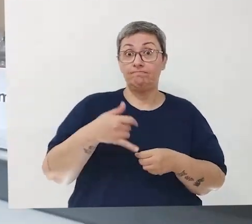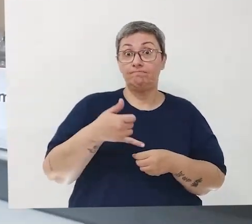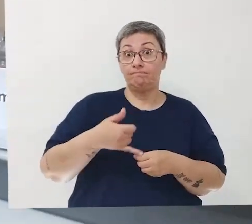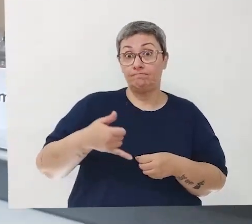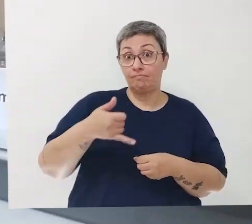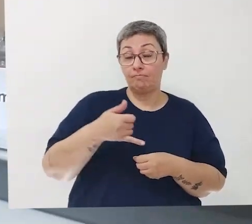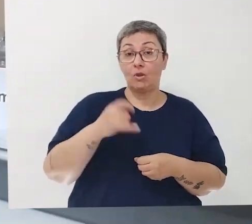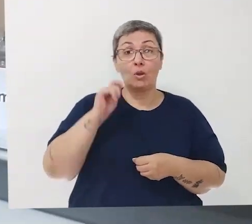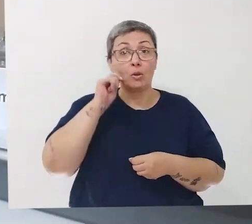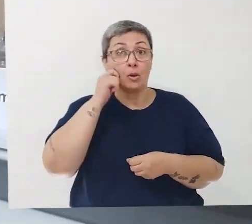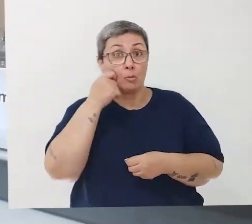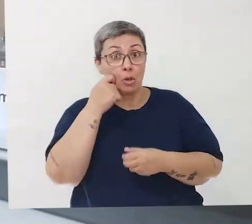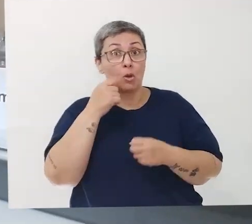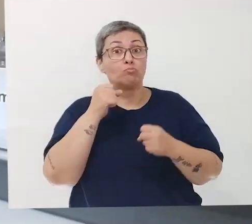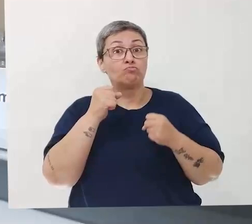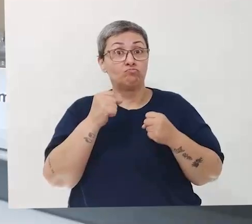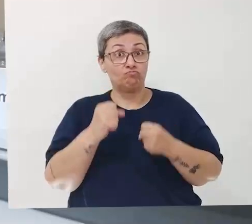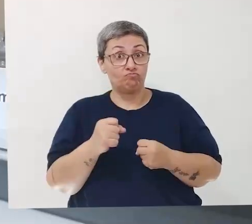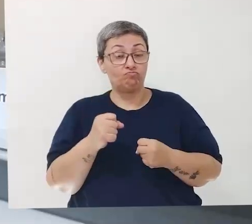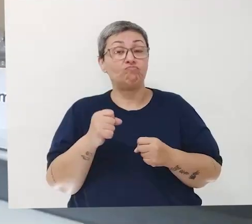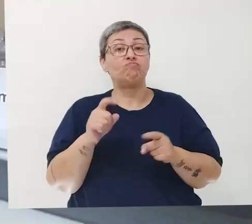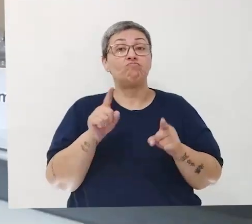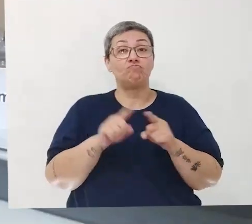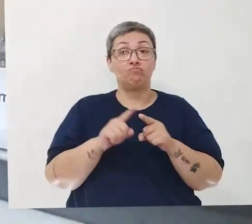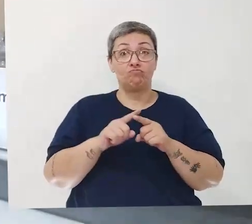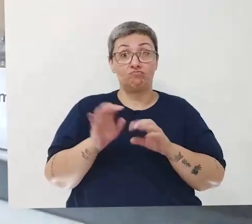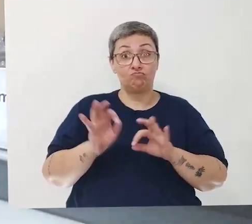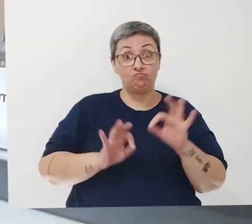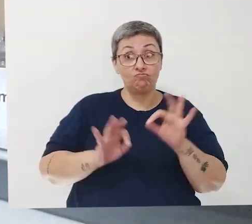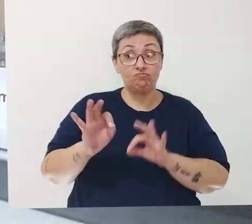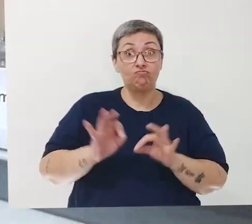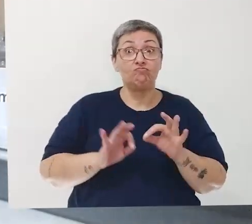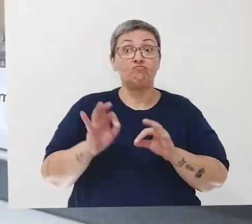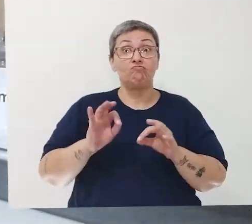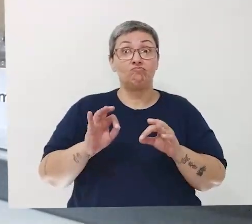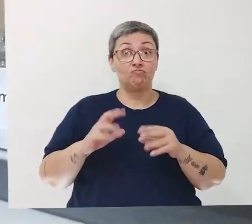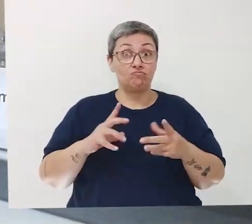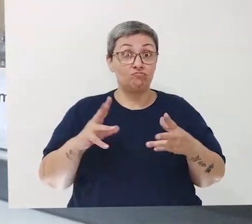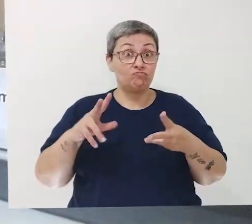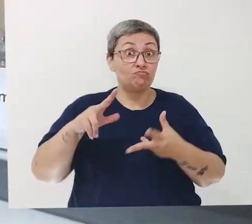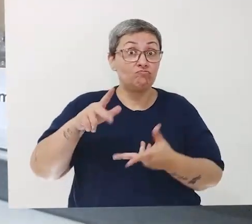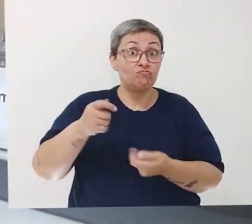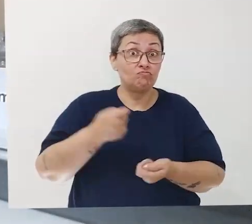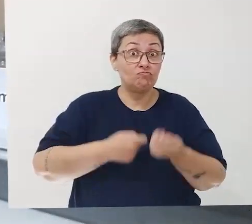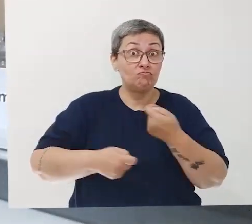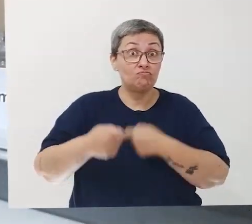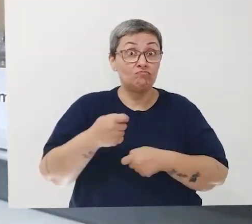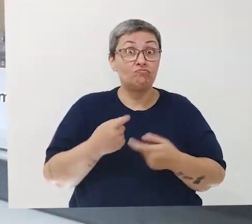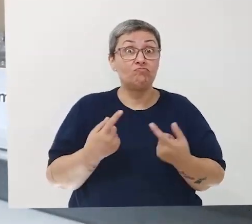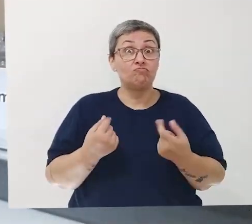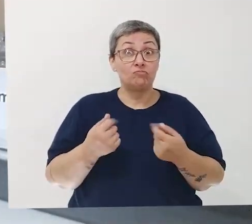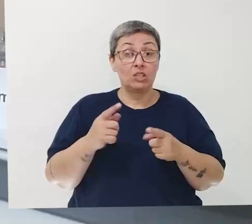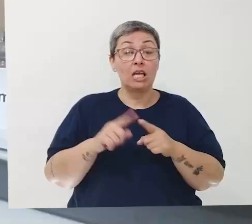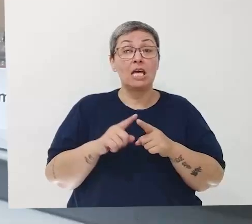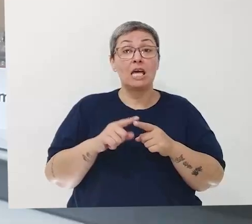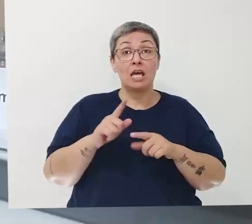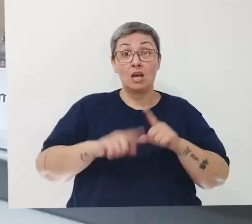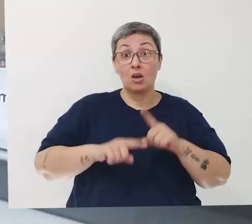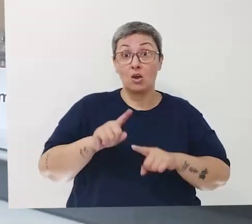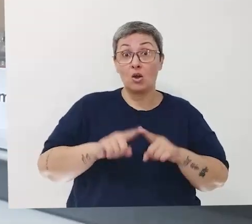um peso importante na manutenção da economia mundial. Você sabia disso, né? Ele é um